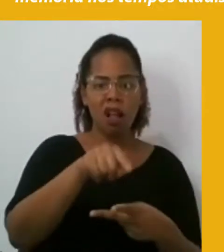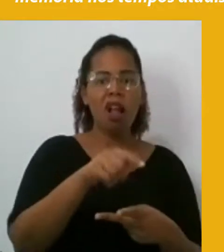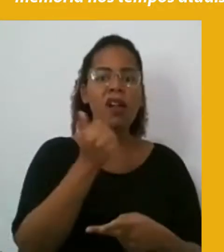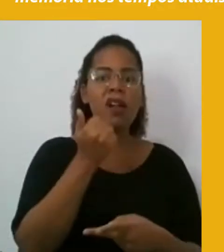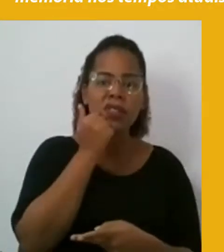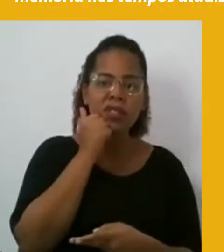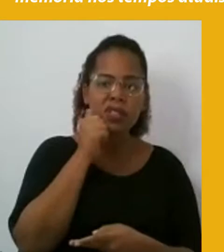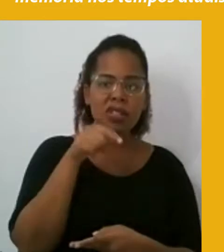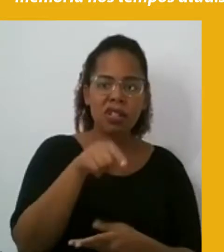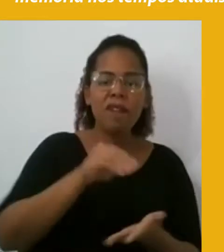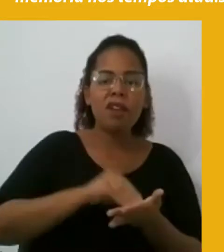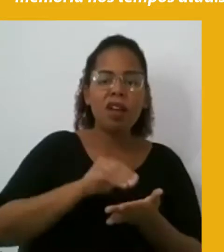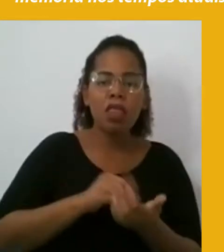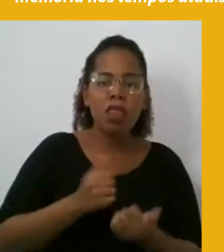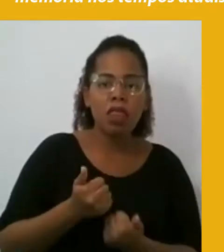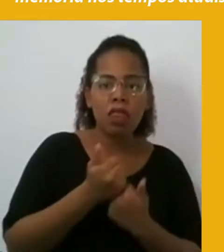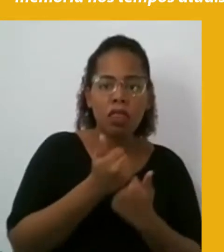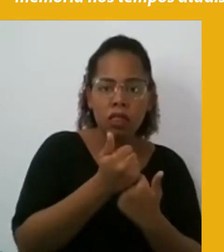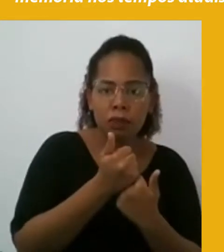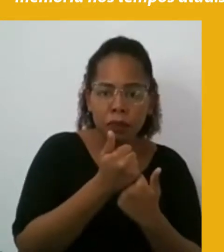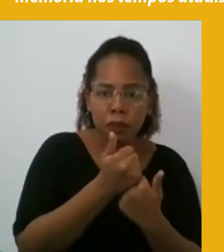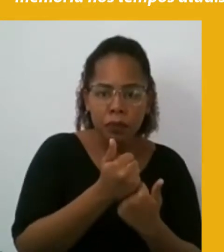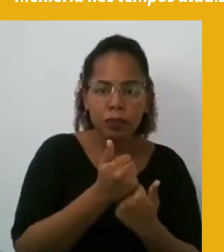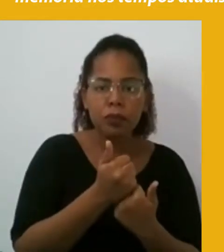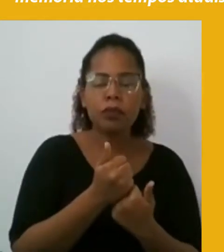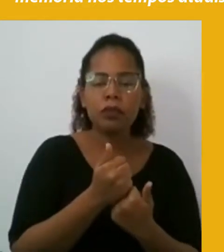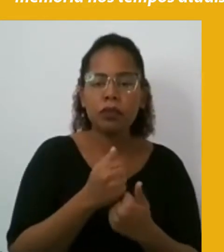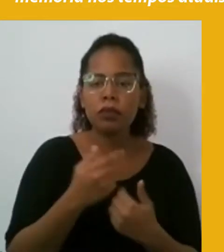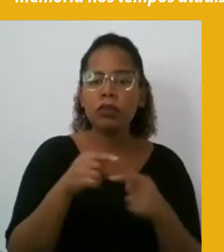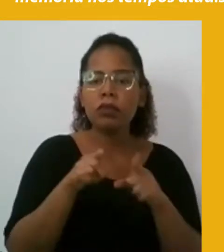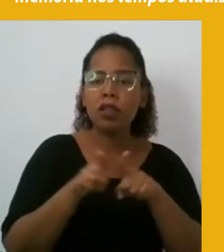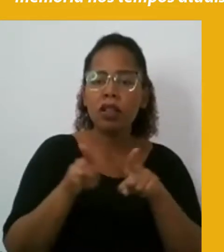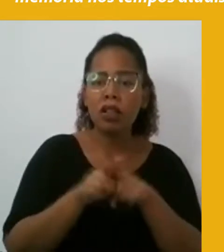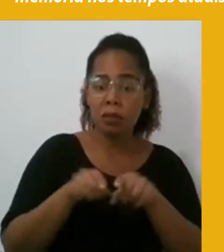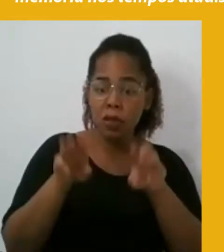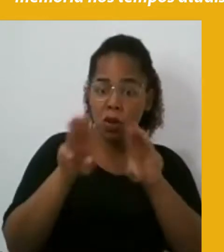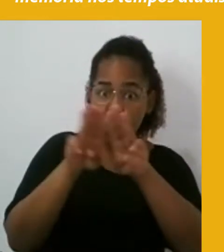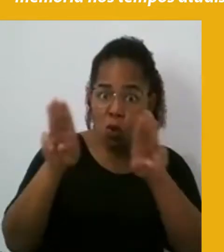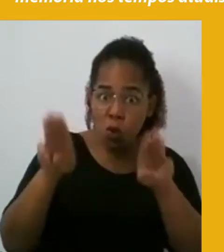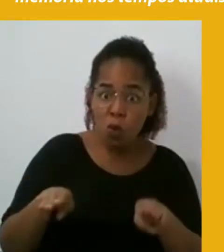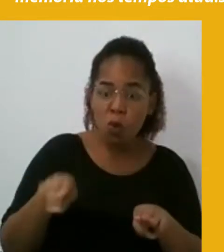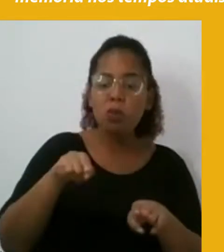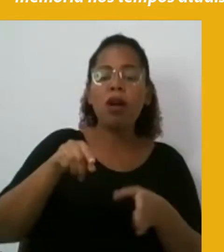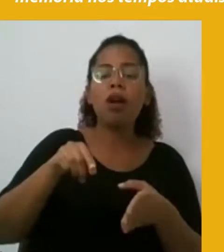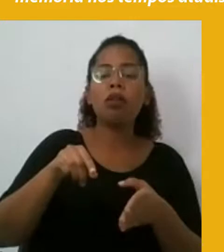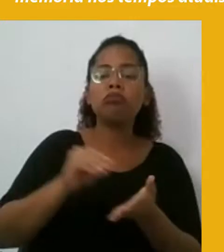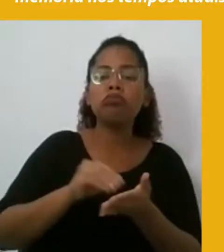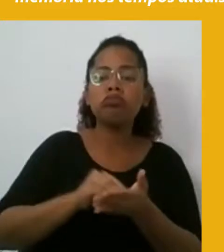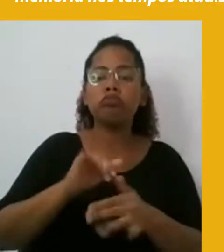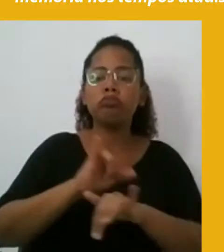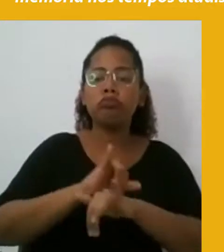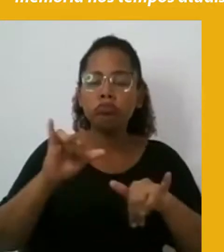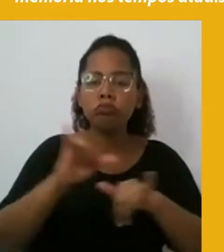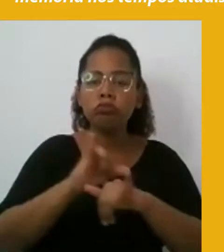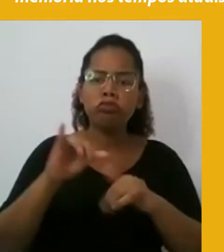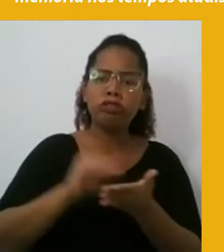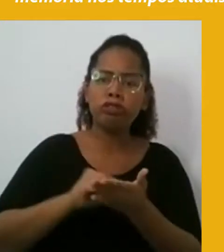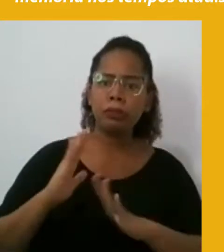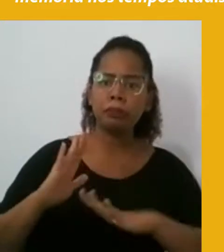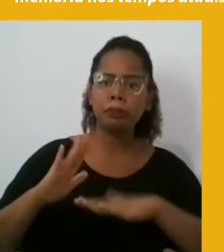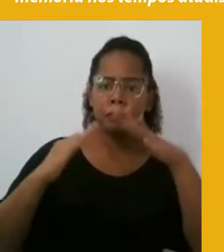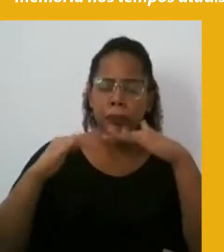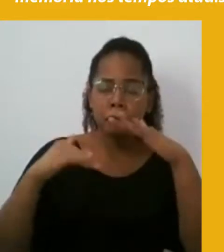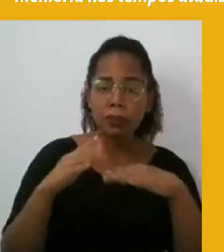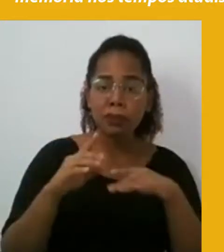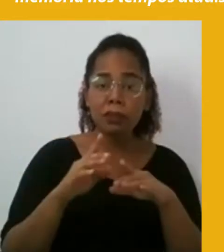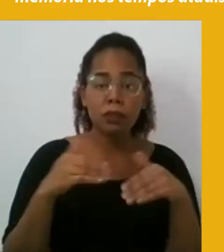que estávamos, como estavam desempenhando o seu papel os museus. E essa volta à normalidade me parece uma chave para entender como que